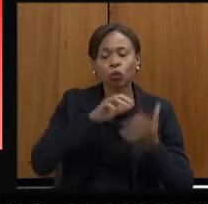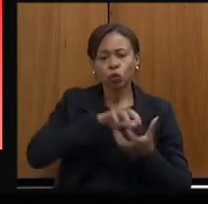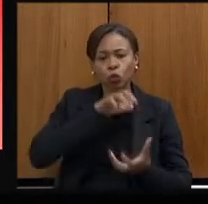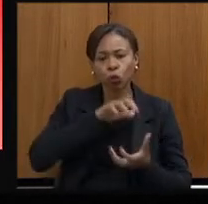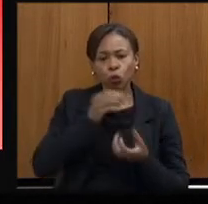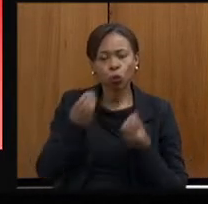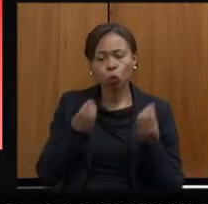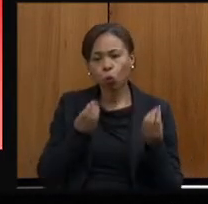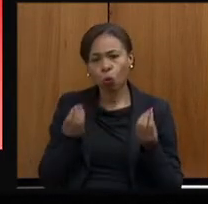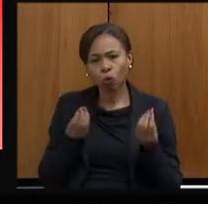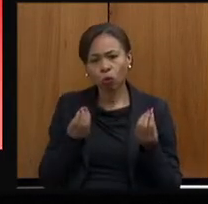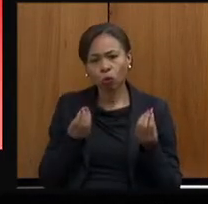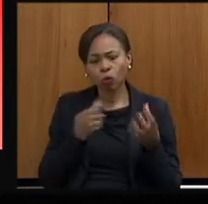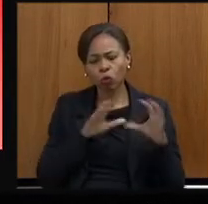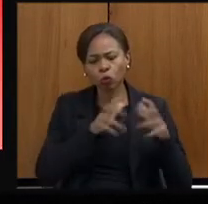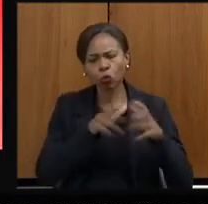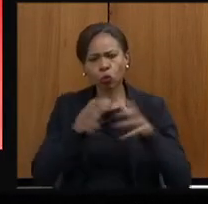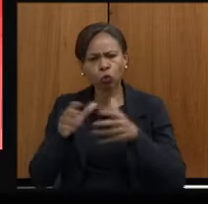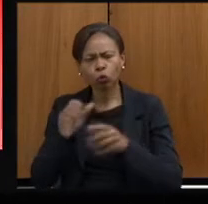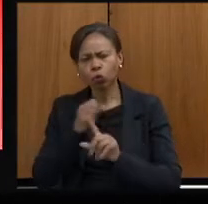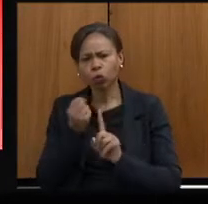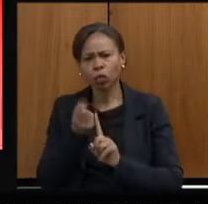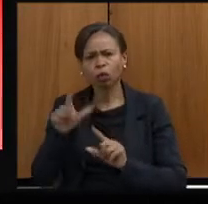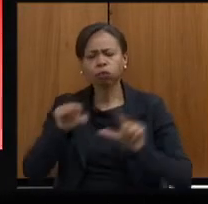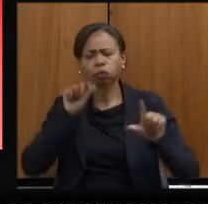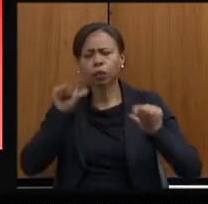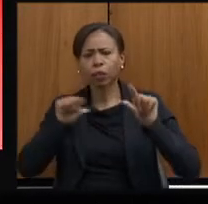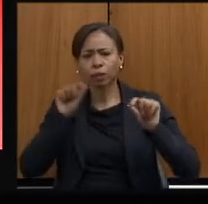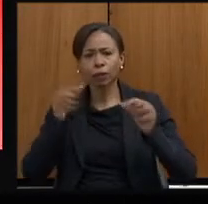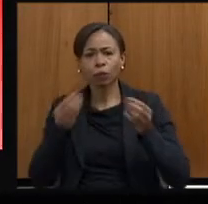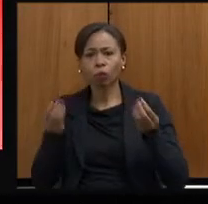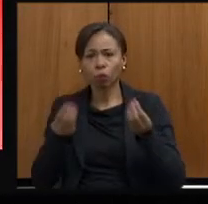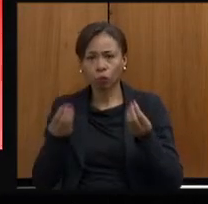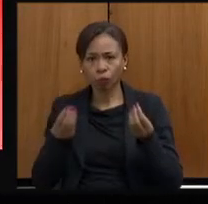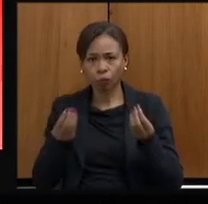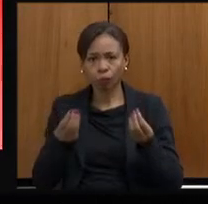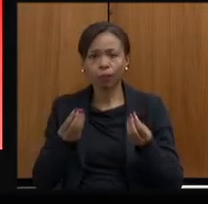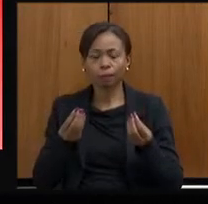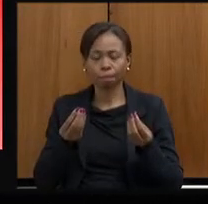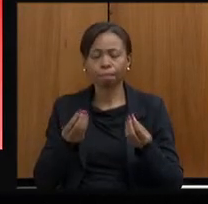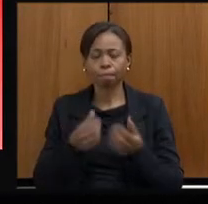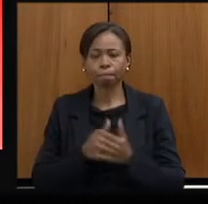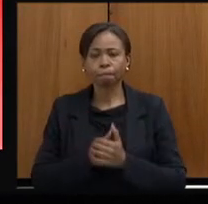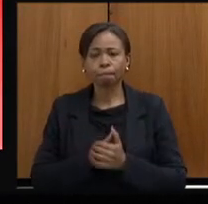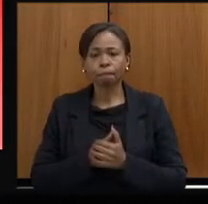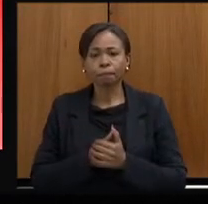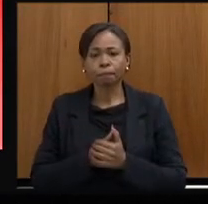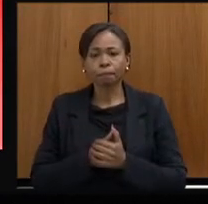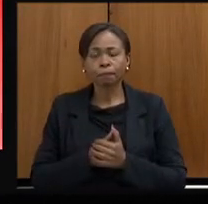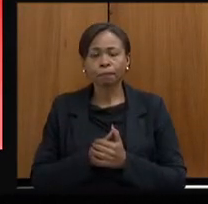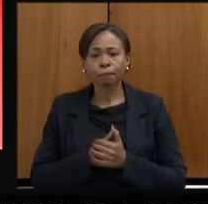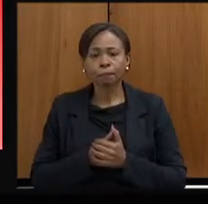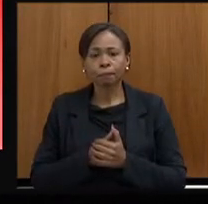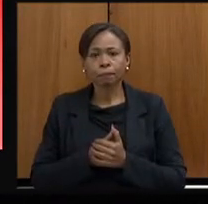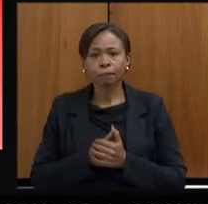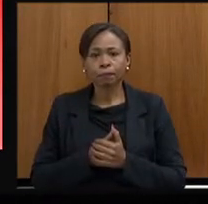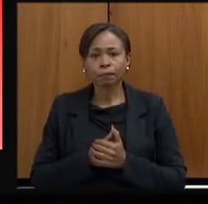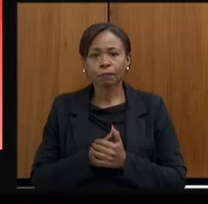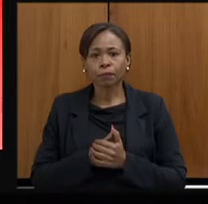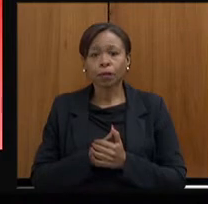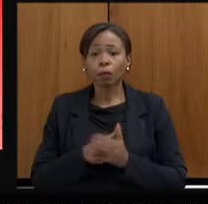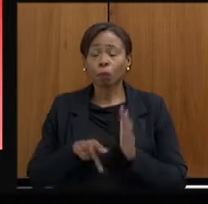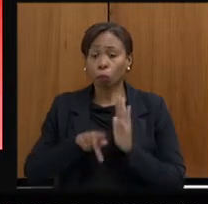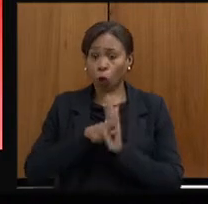dessas organizações sociais? Os critérios de elegibilidade e partilha foram definidos pela